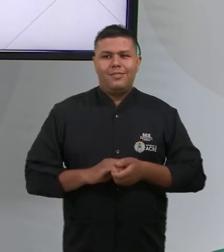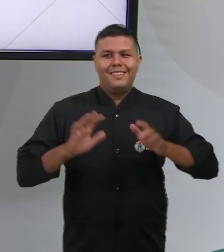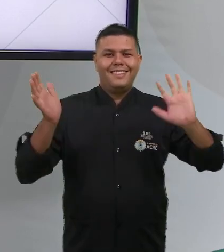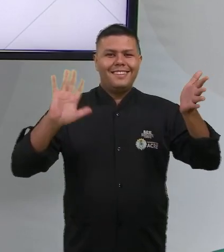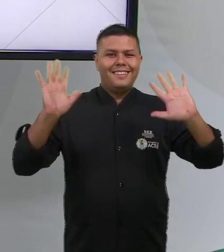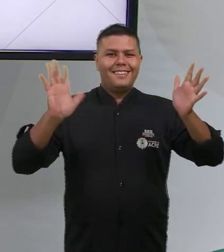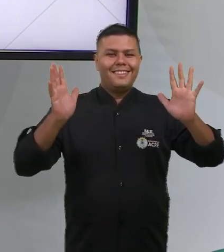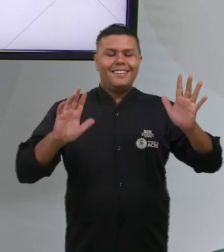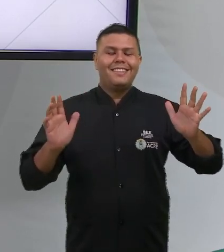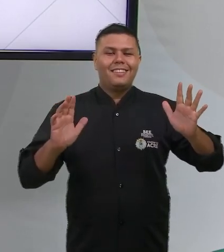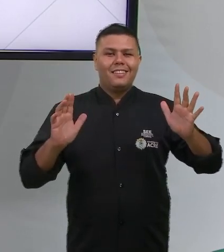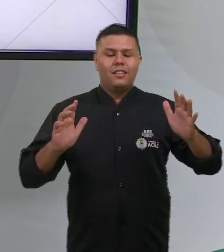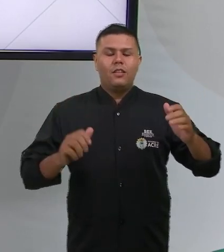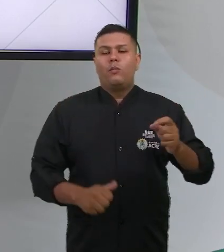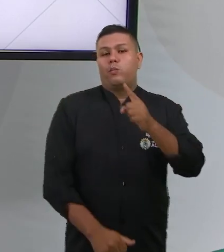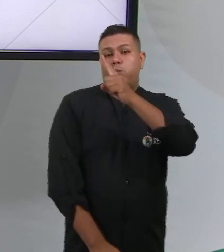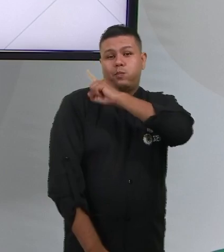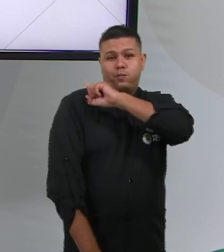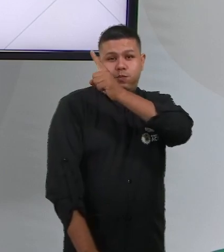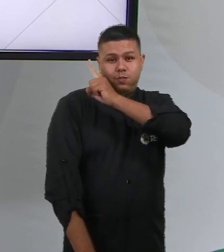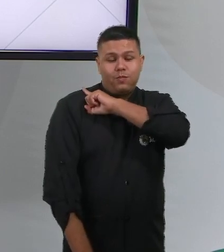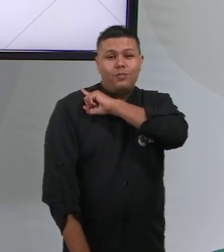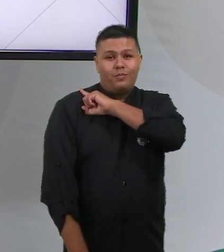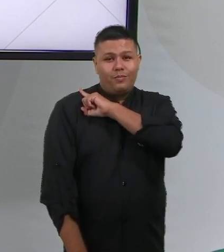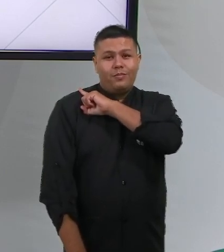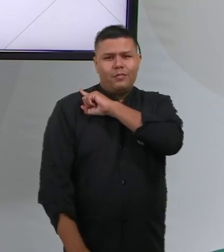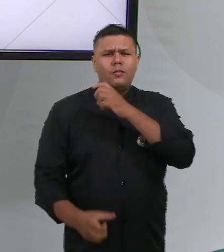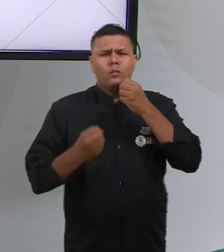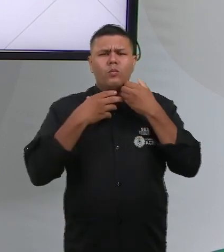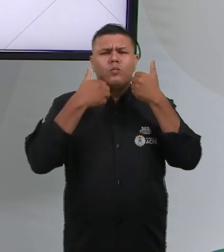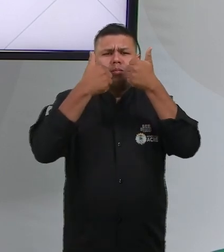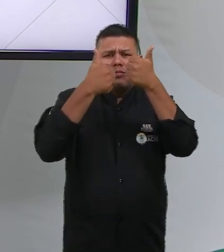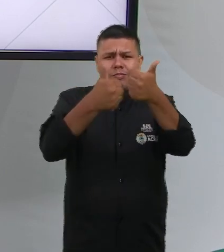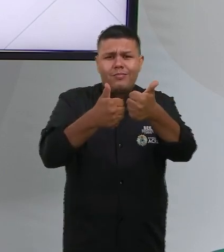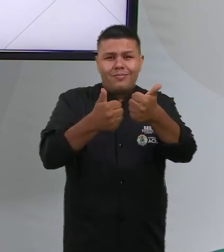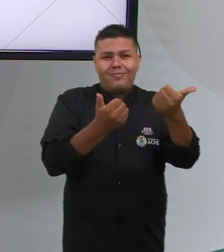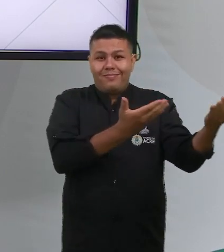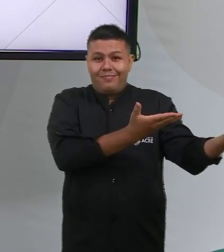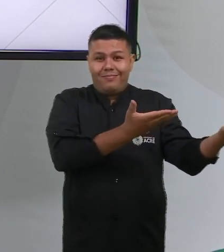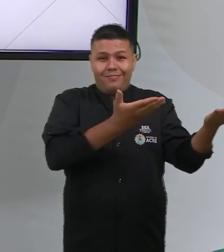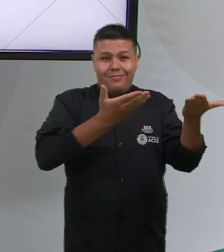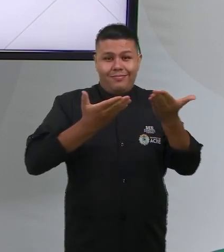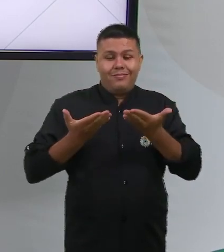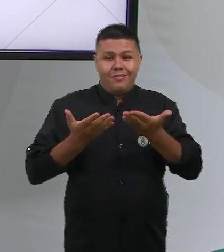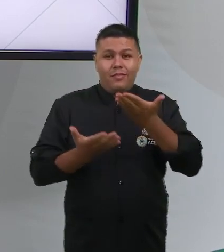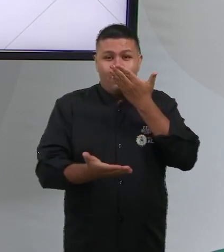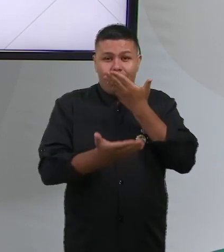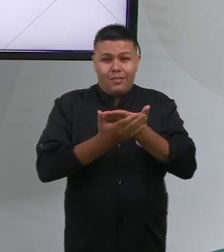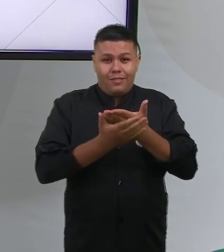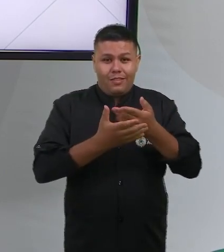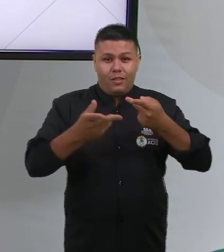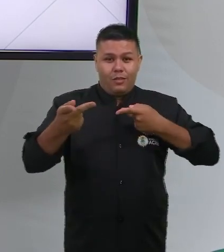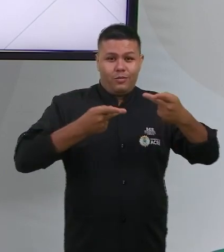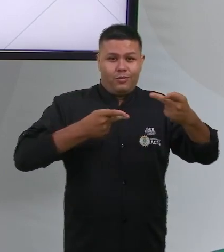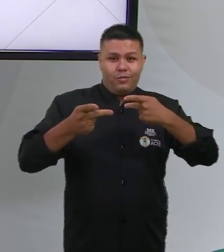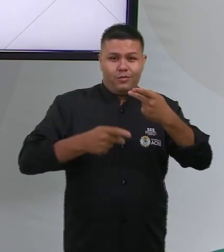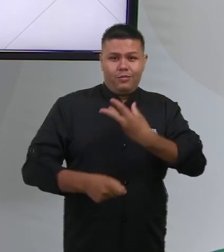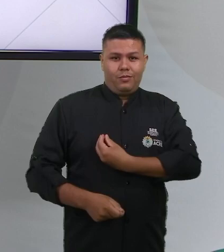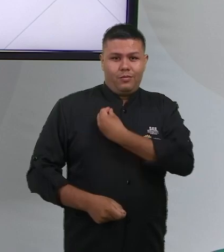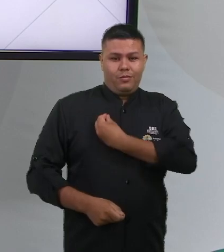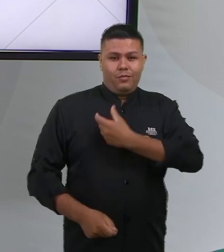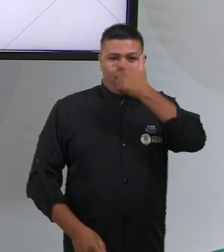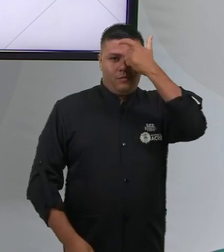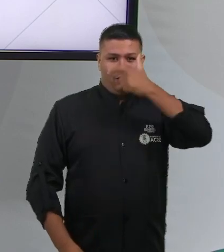Olá, estudantes da primeira série do ensino médio, tudo bem? Sejam bem-vindos a mais uma aula de projeto de vida. Eu